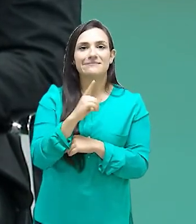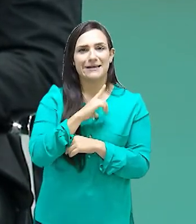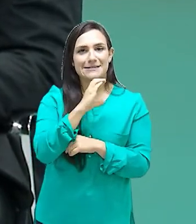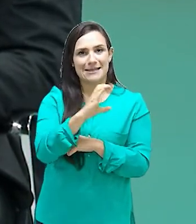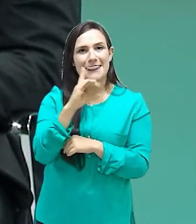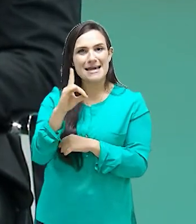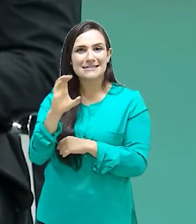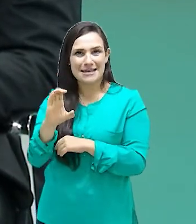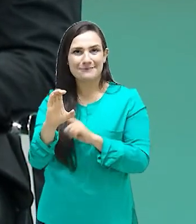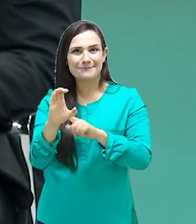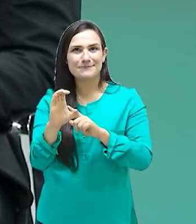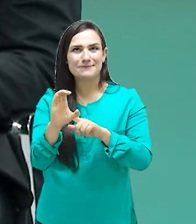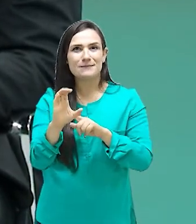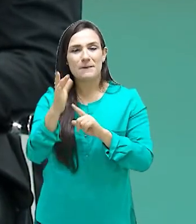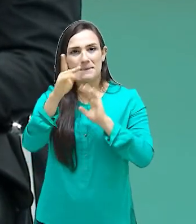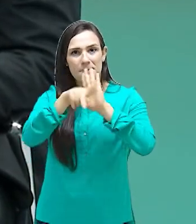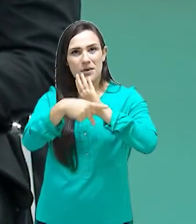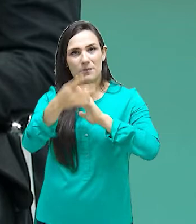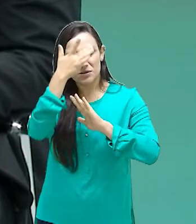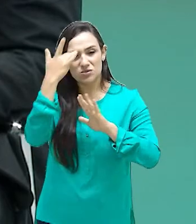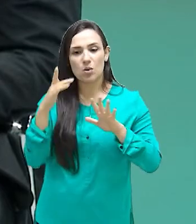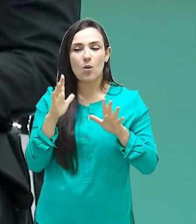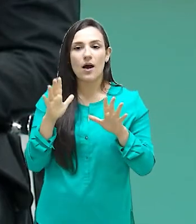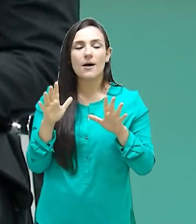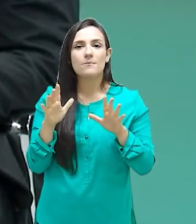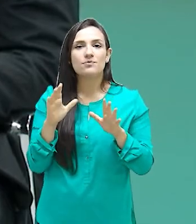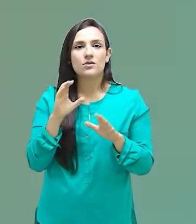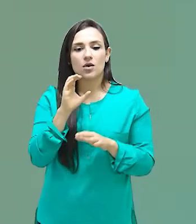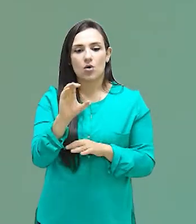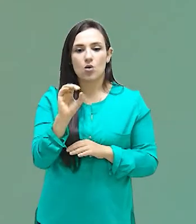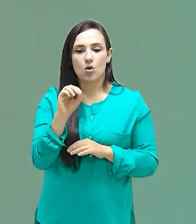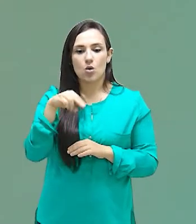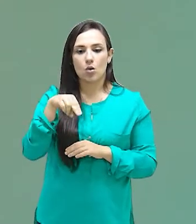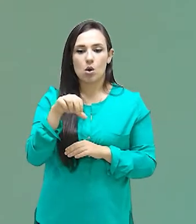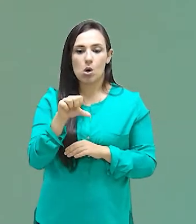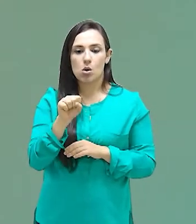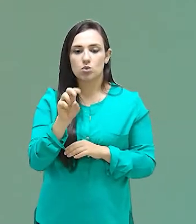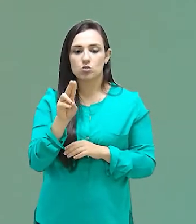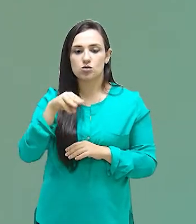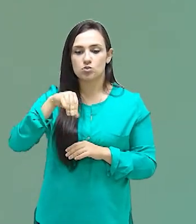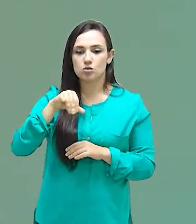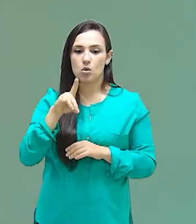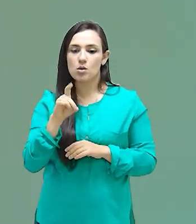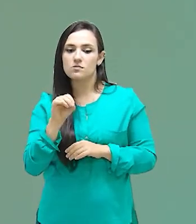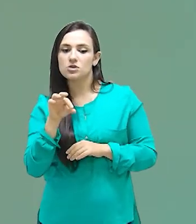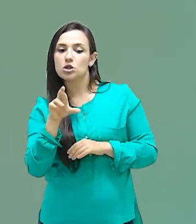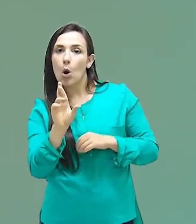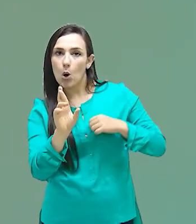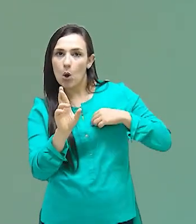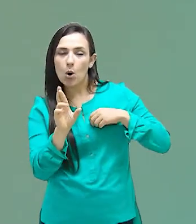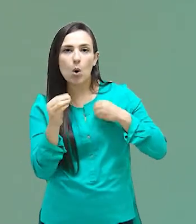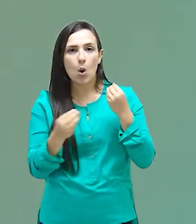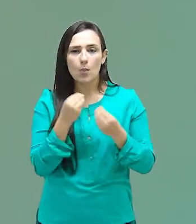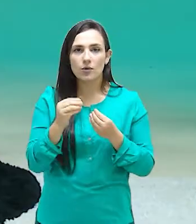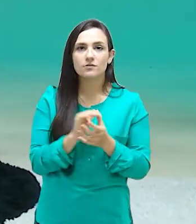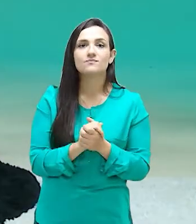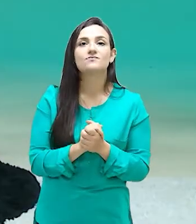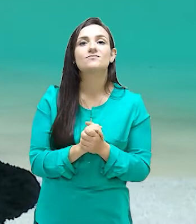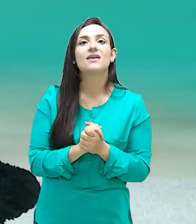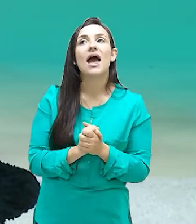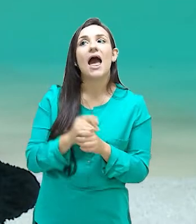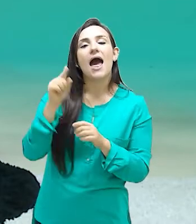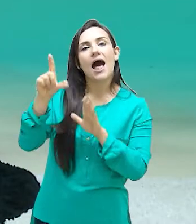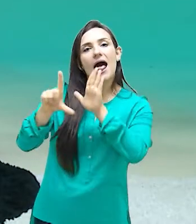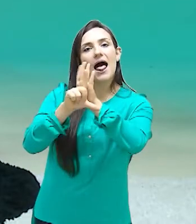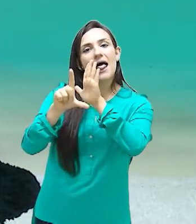da Lei Complementar 95 de 98. Essa lei complementar, explica pra gente o que ela pretende. Essa lei